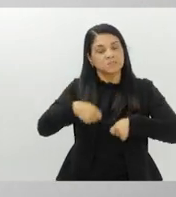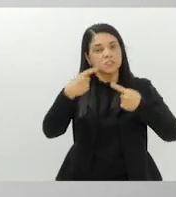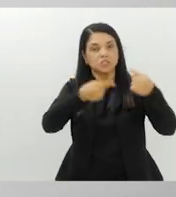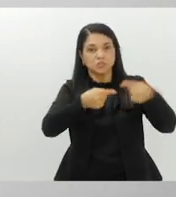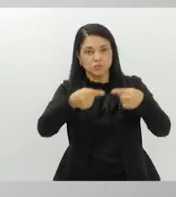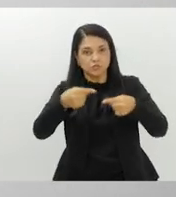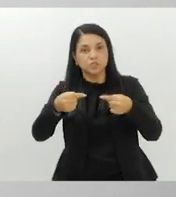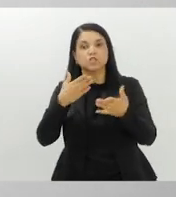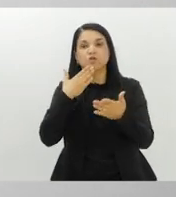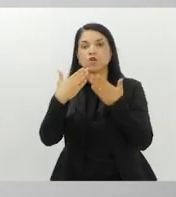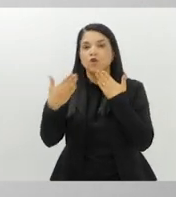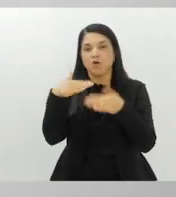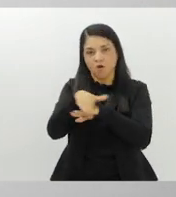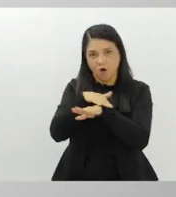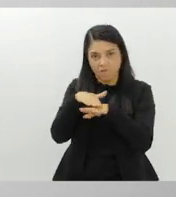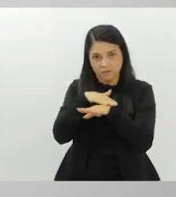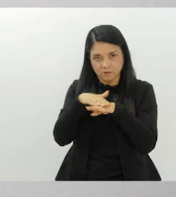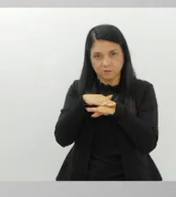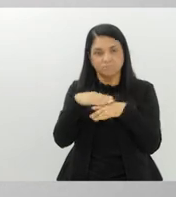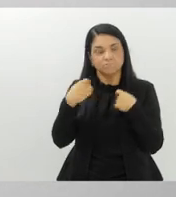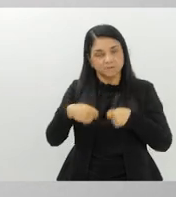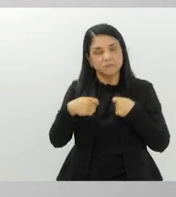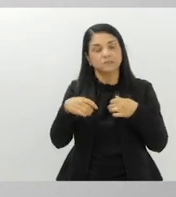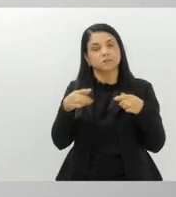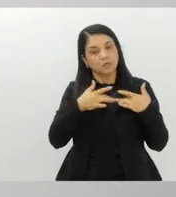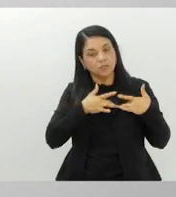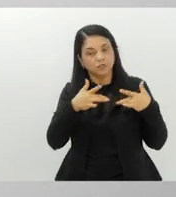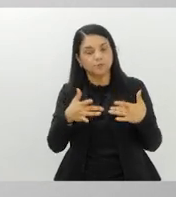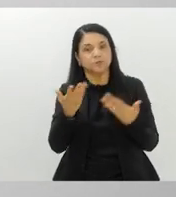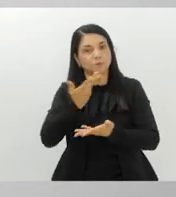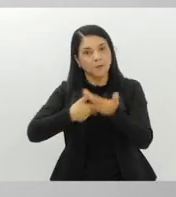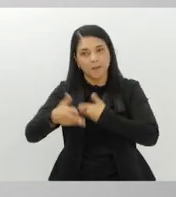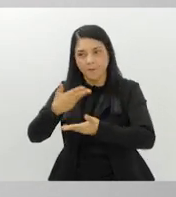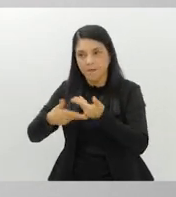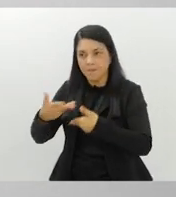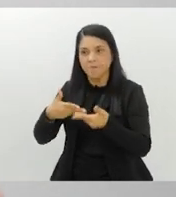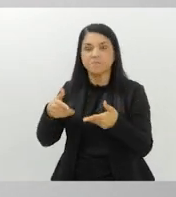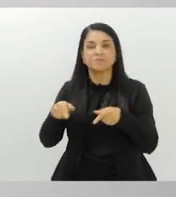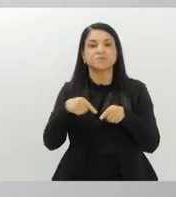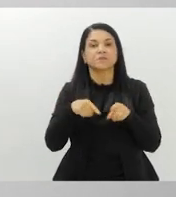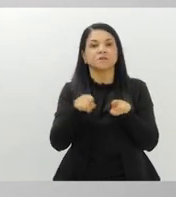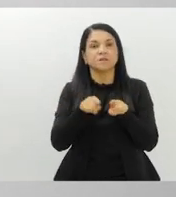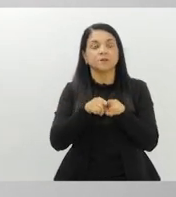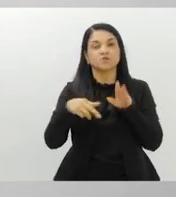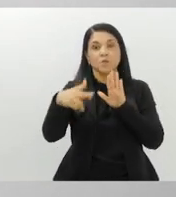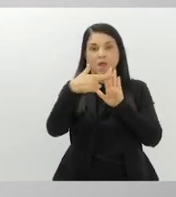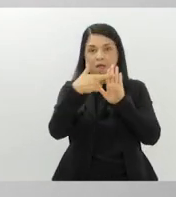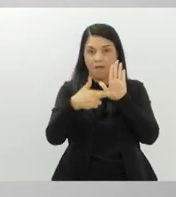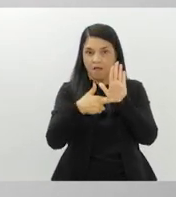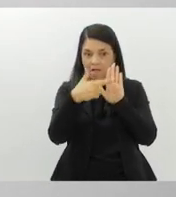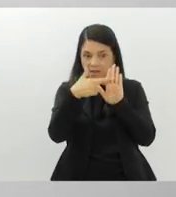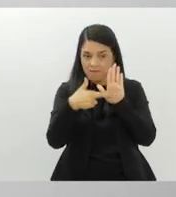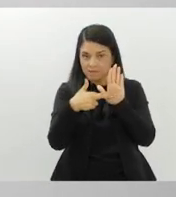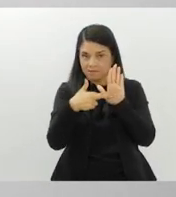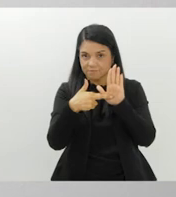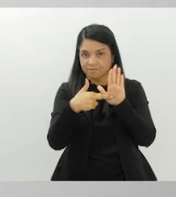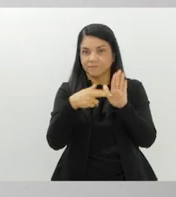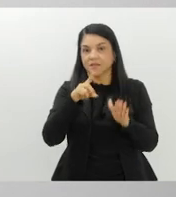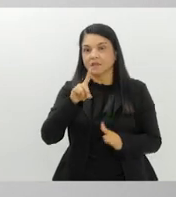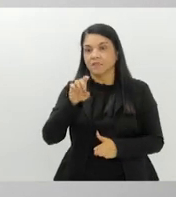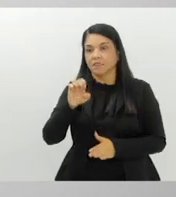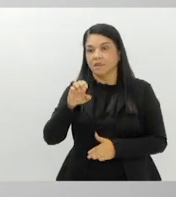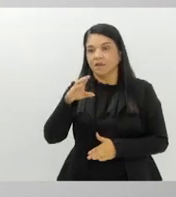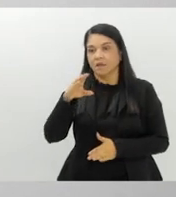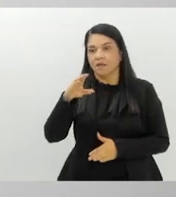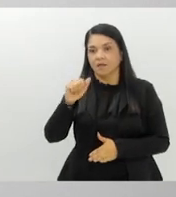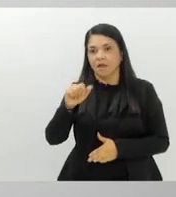discutidas, conversadas, e a gente está à disposição para isso. Sobre o decálogo, além da contribuição